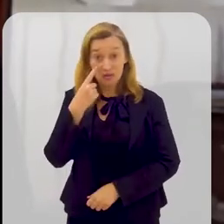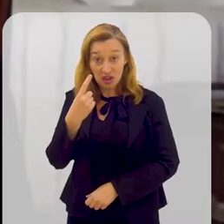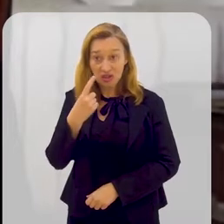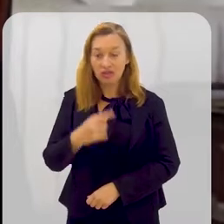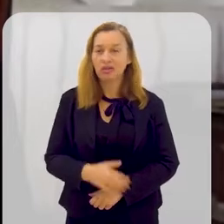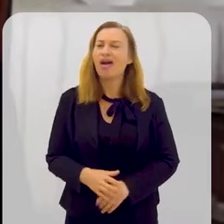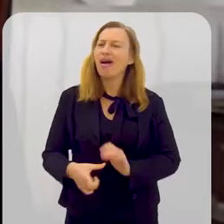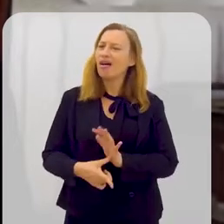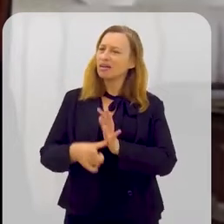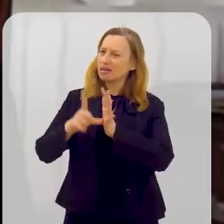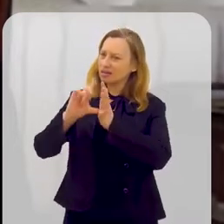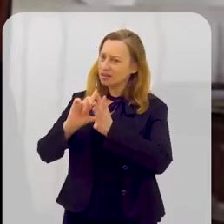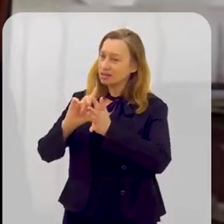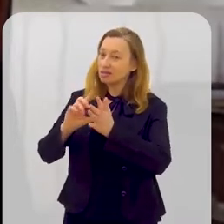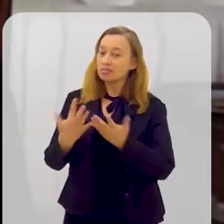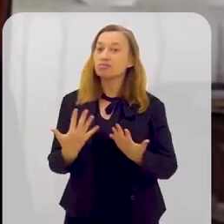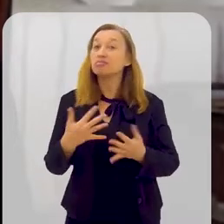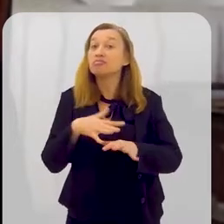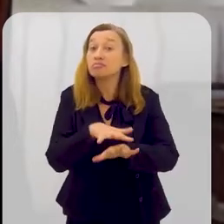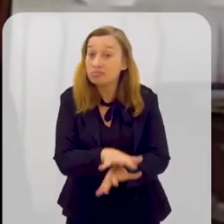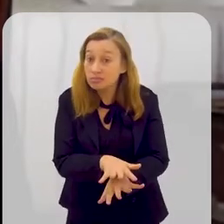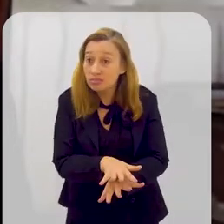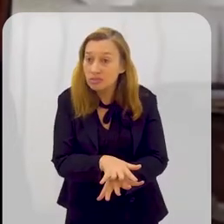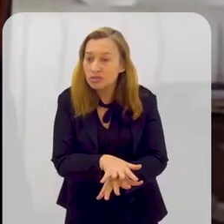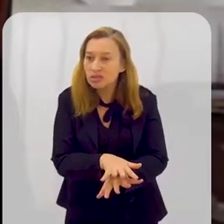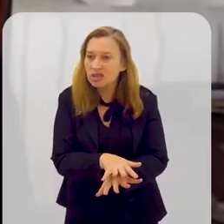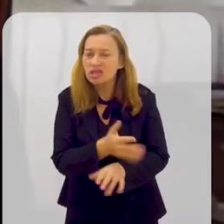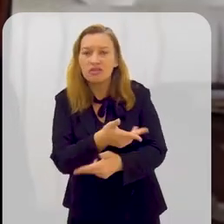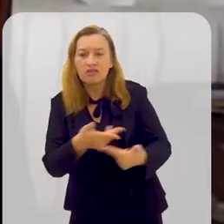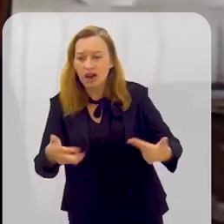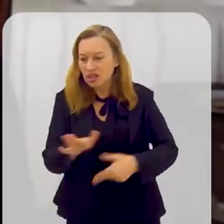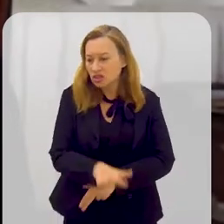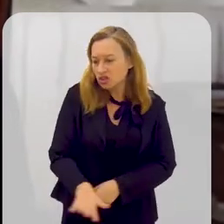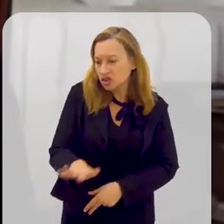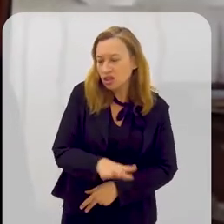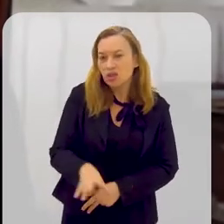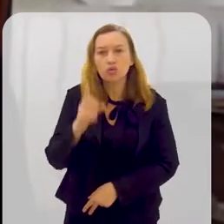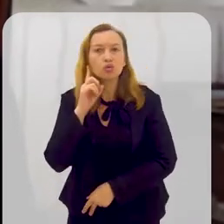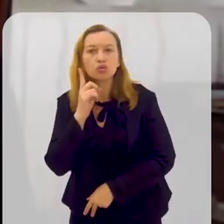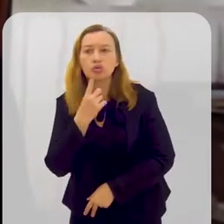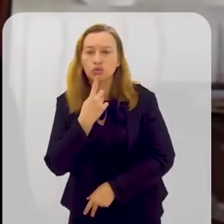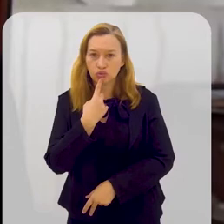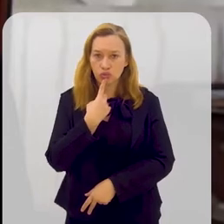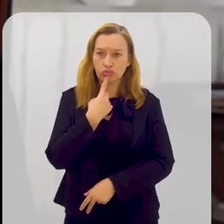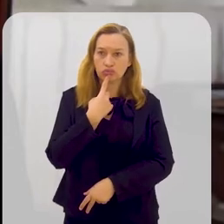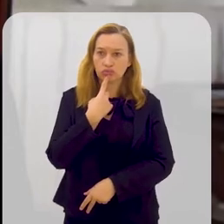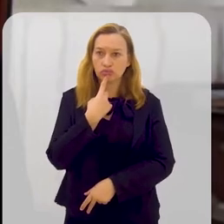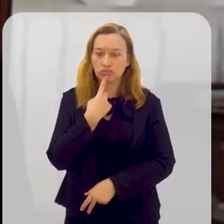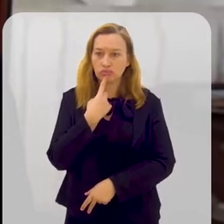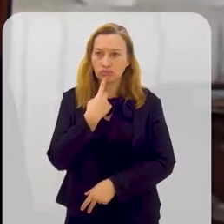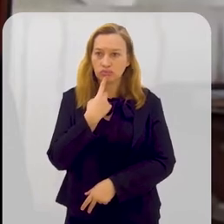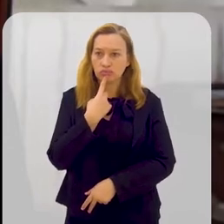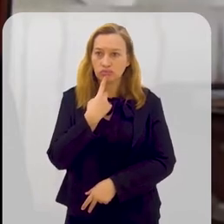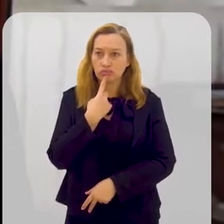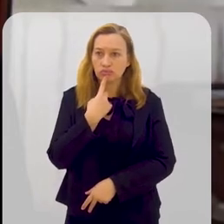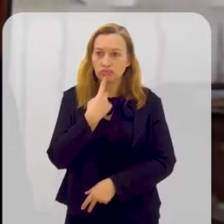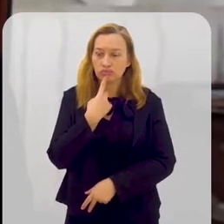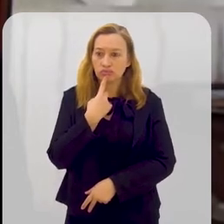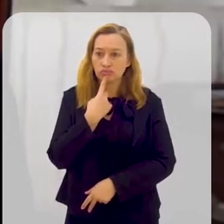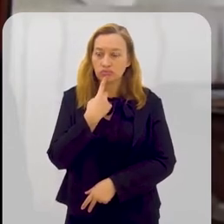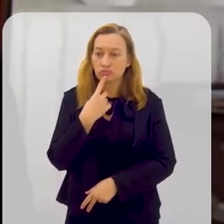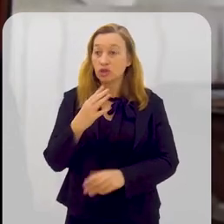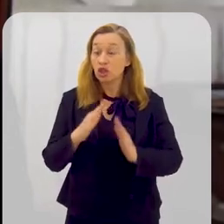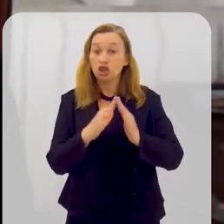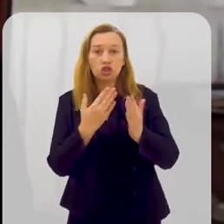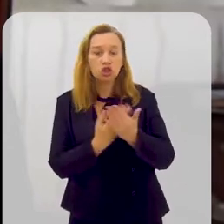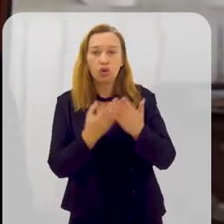veja que antes da inclusão muitas crianças surdas Elas ficavam